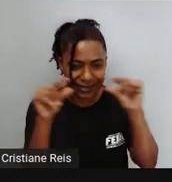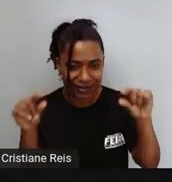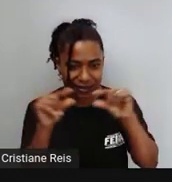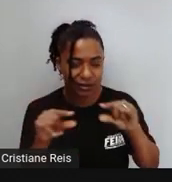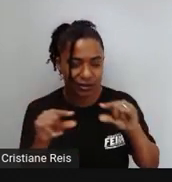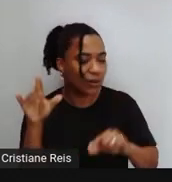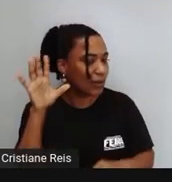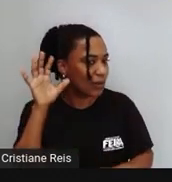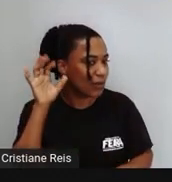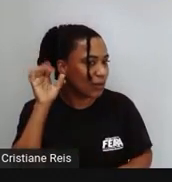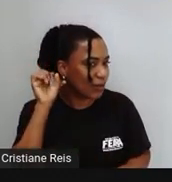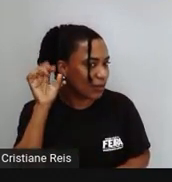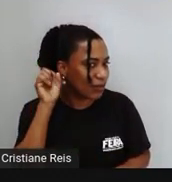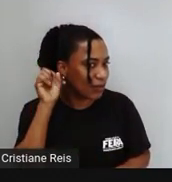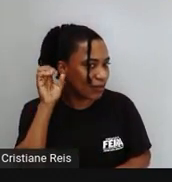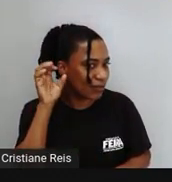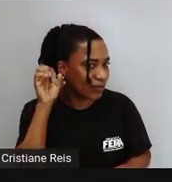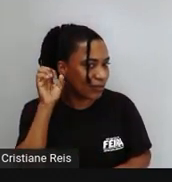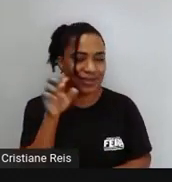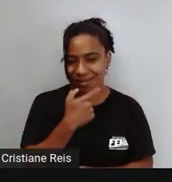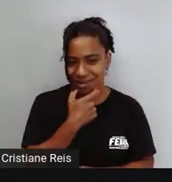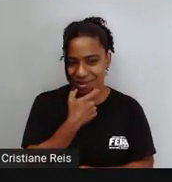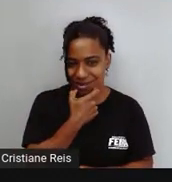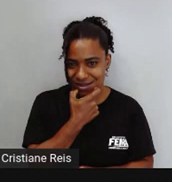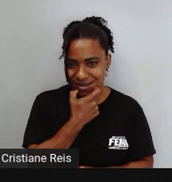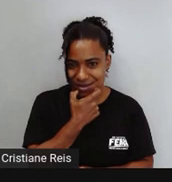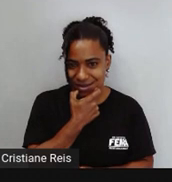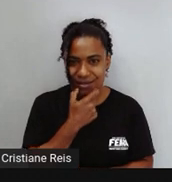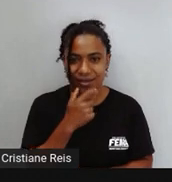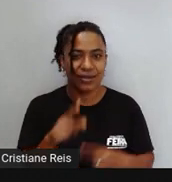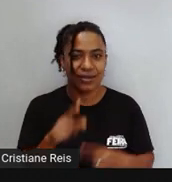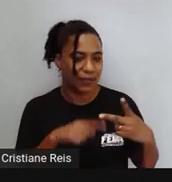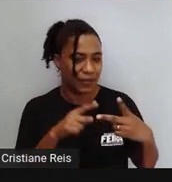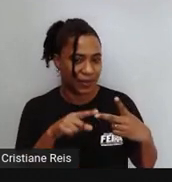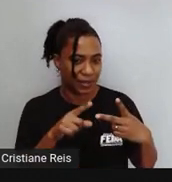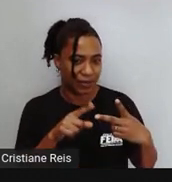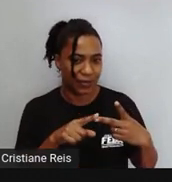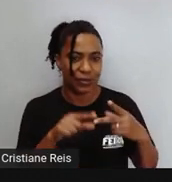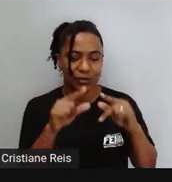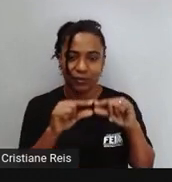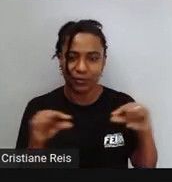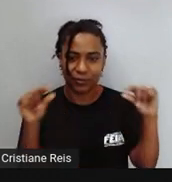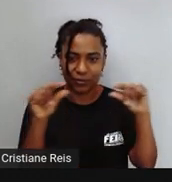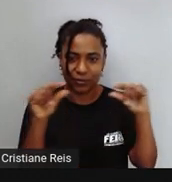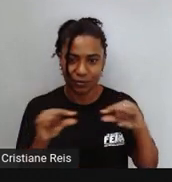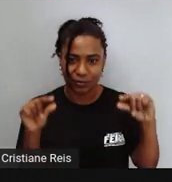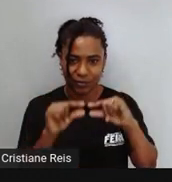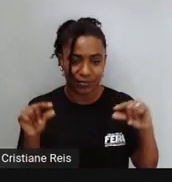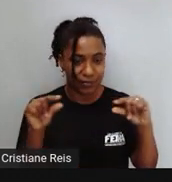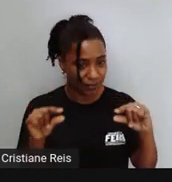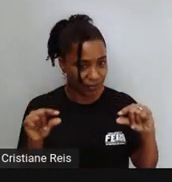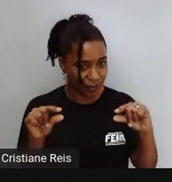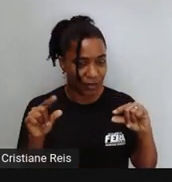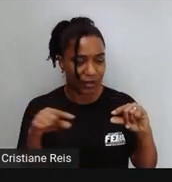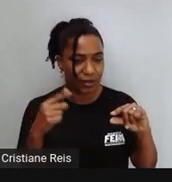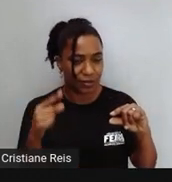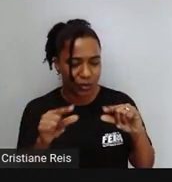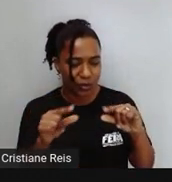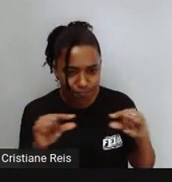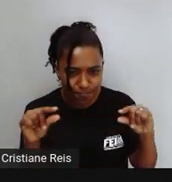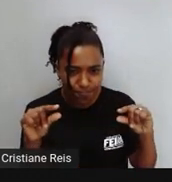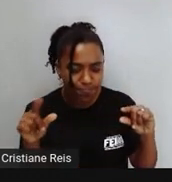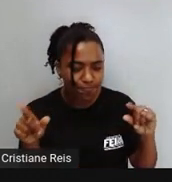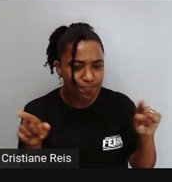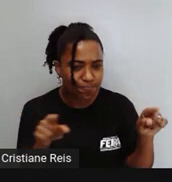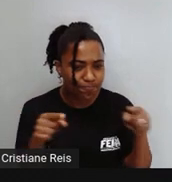inglês. Segundo, ative a legenda do vídeo e acompanhe a música por meio dessa legenda,